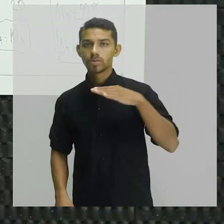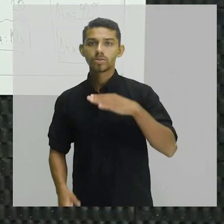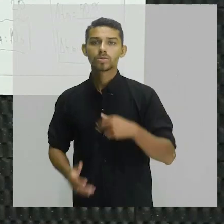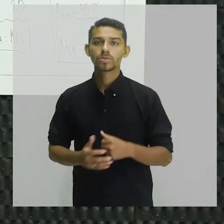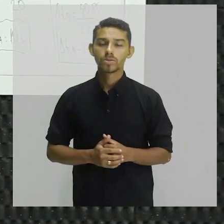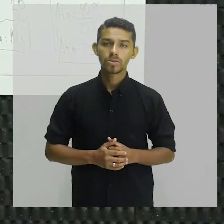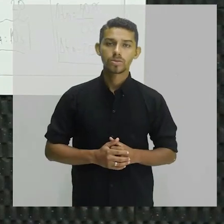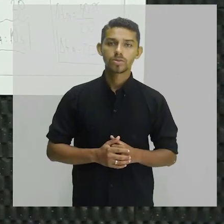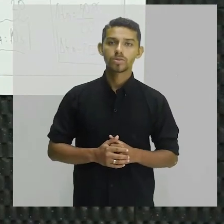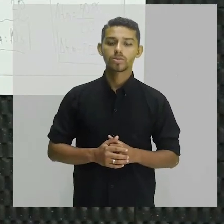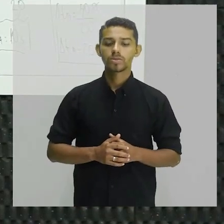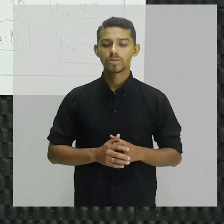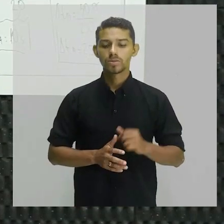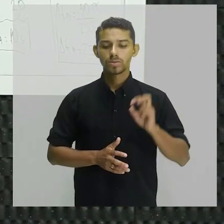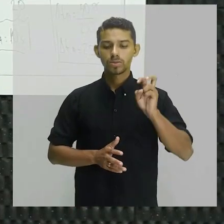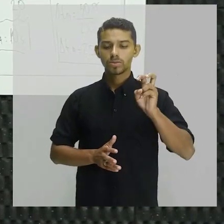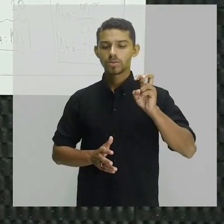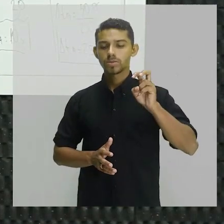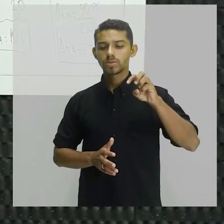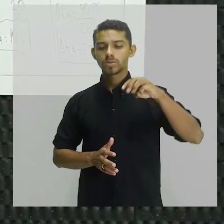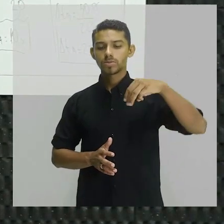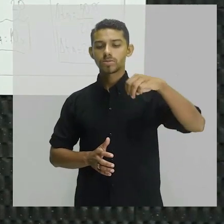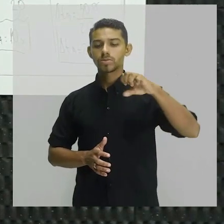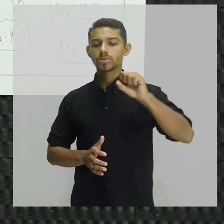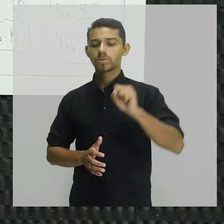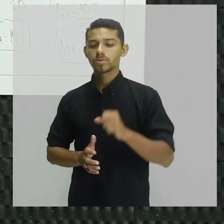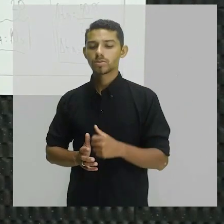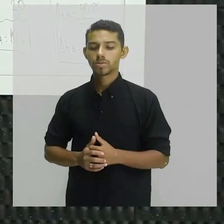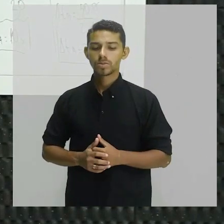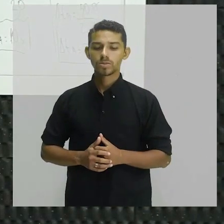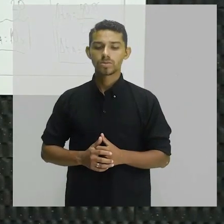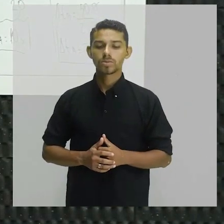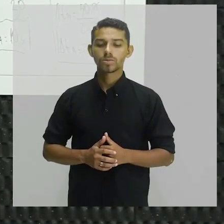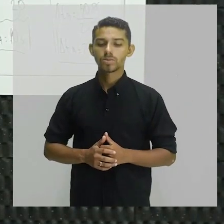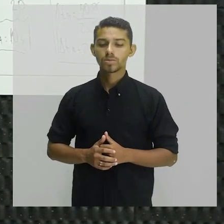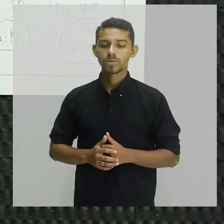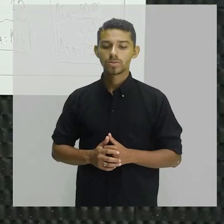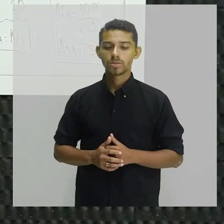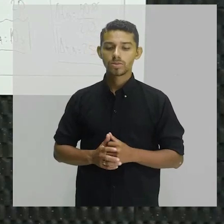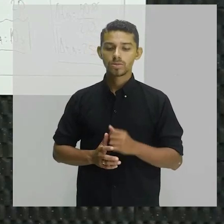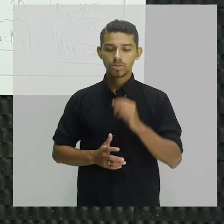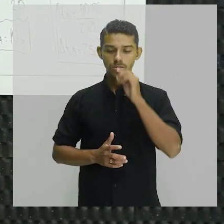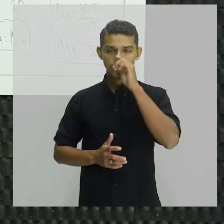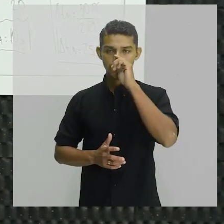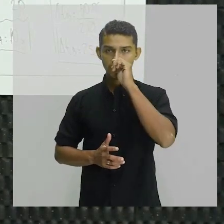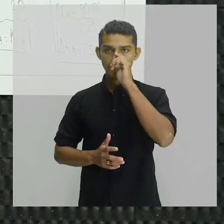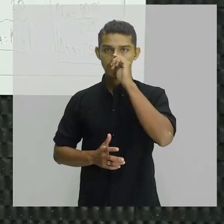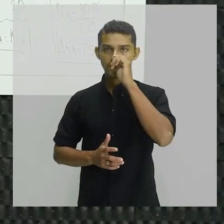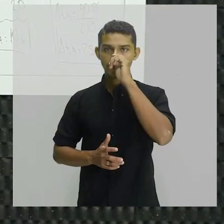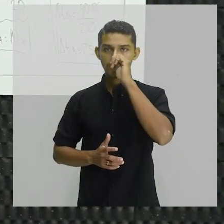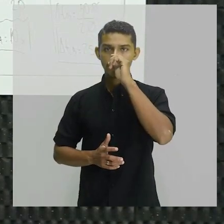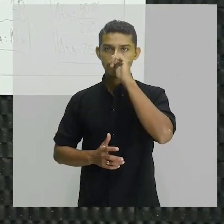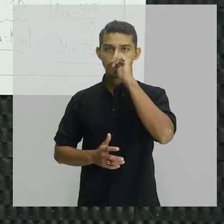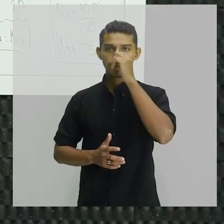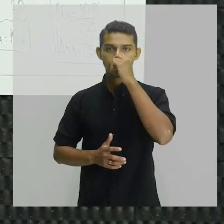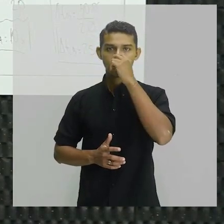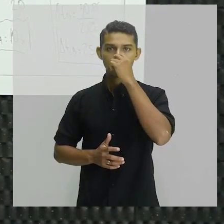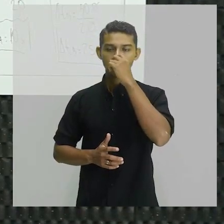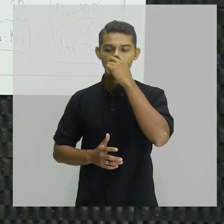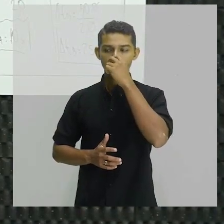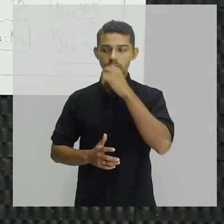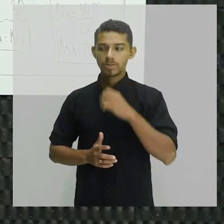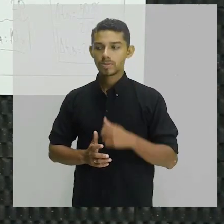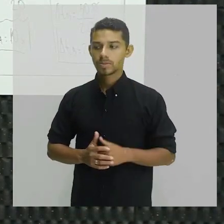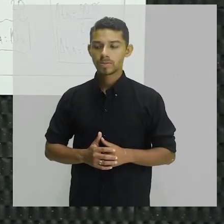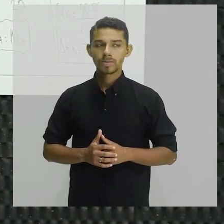de 5 metros por segundo ao quadrado. Não é isso? Aceleração é de 5 metros por segundo ao quadrado. Então nós podemos fazer aqui